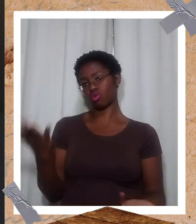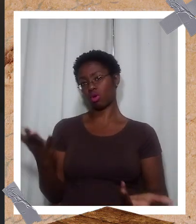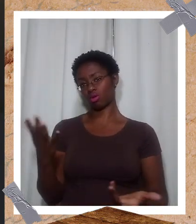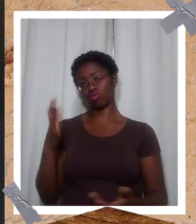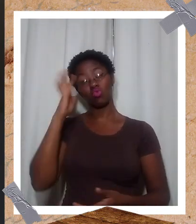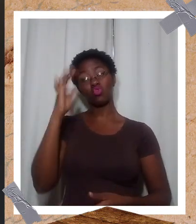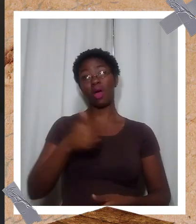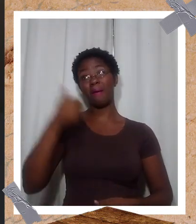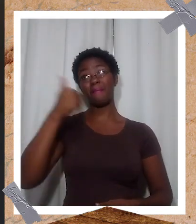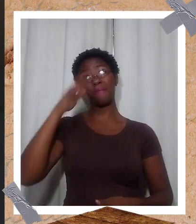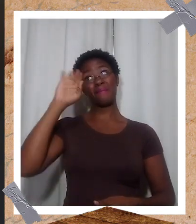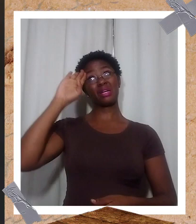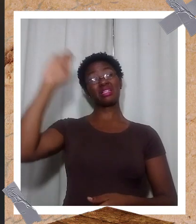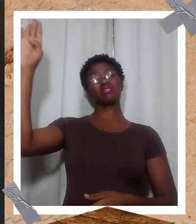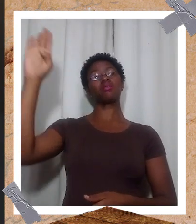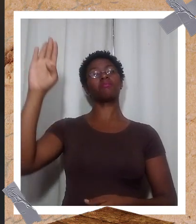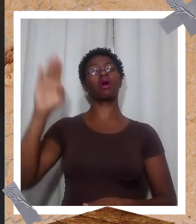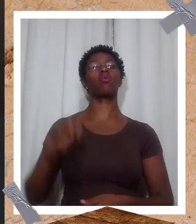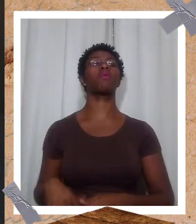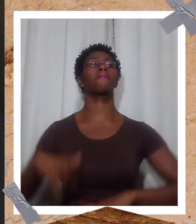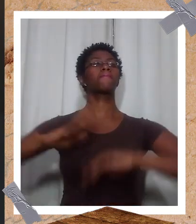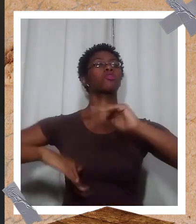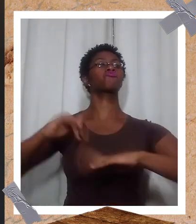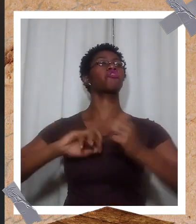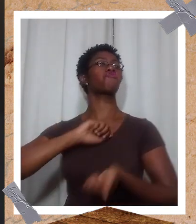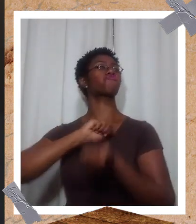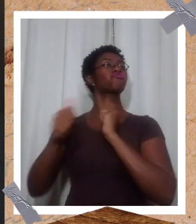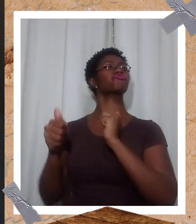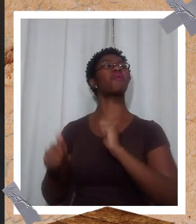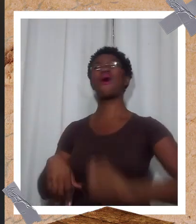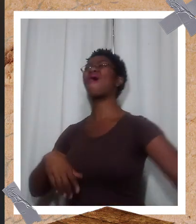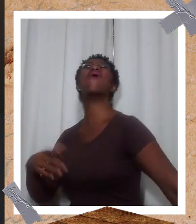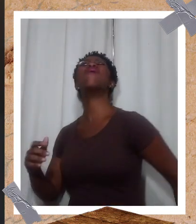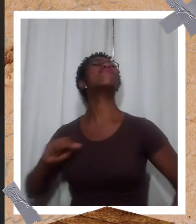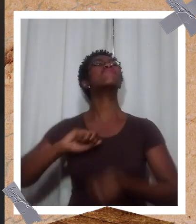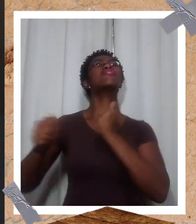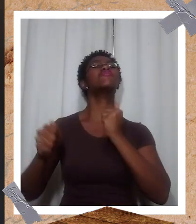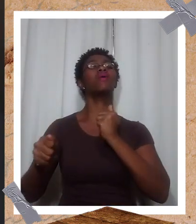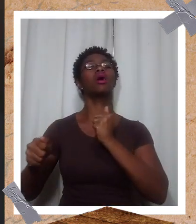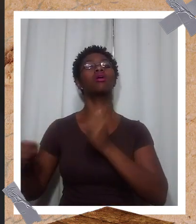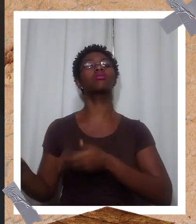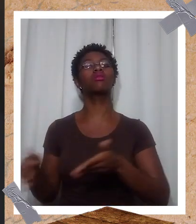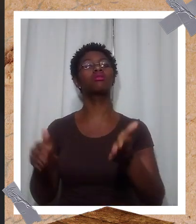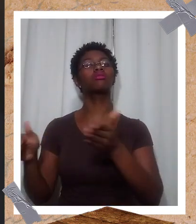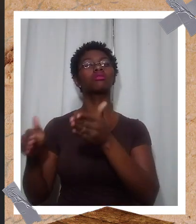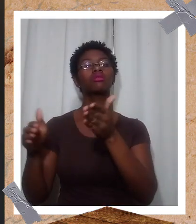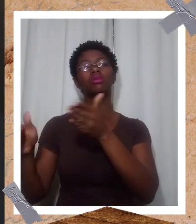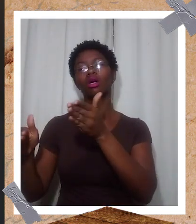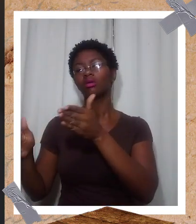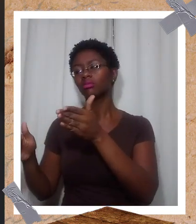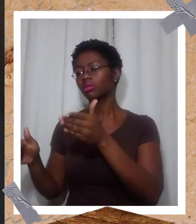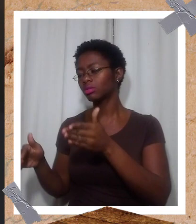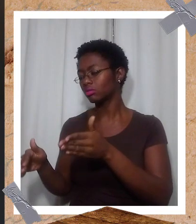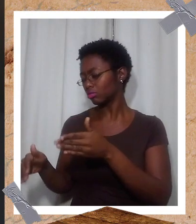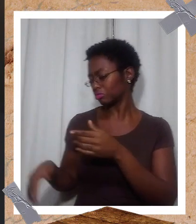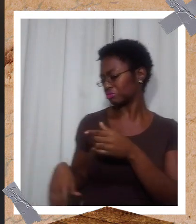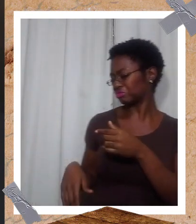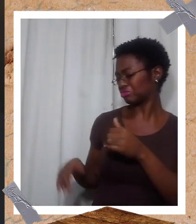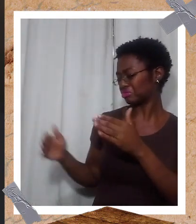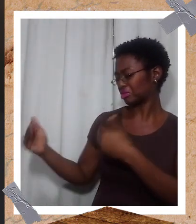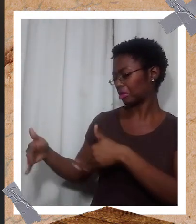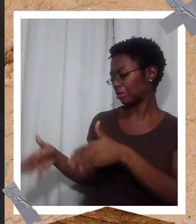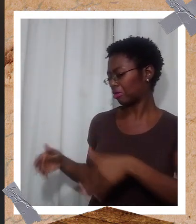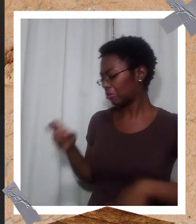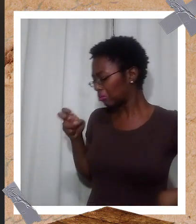de futebol, porém no meio do caminho, né, do campinho de futebol, e no meio de um grande lixão, eis que